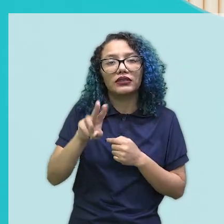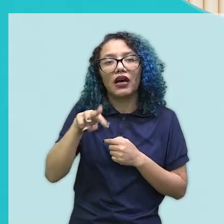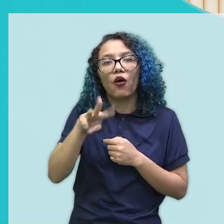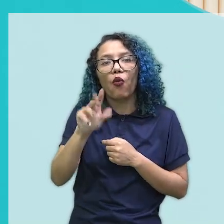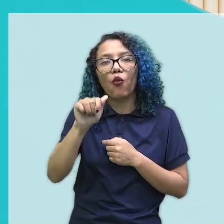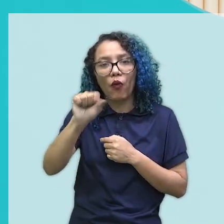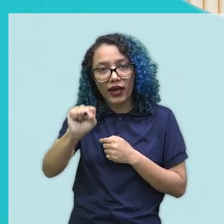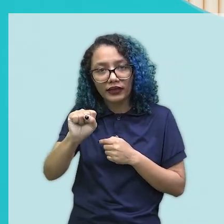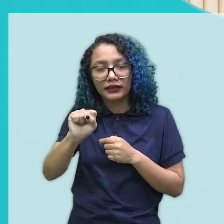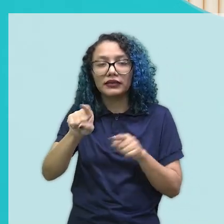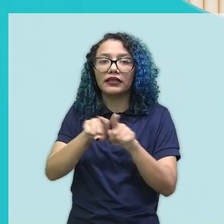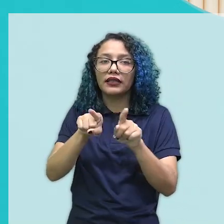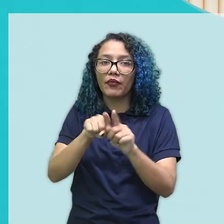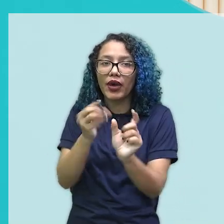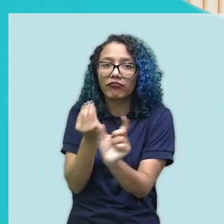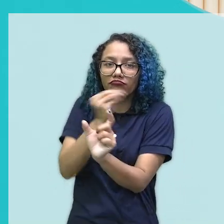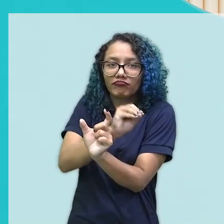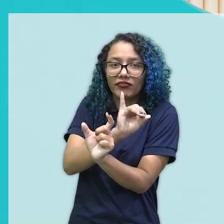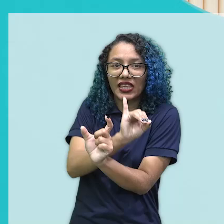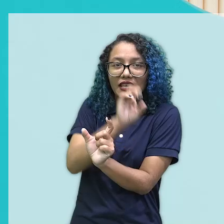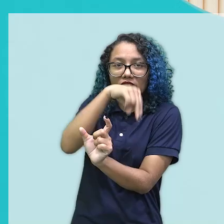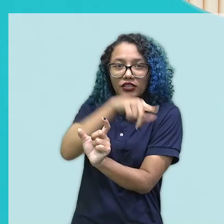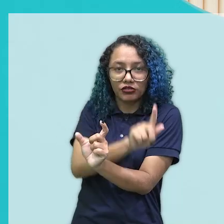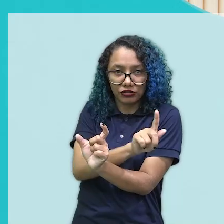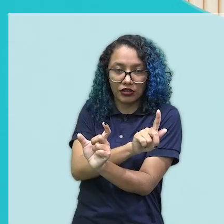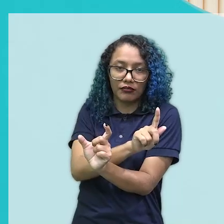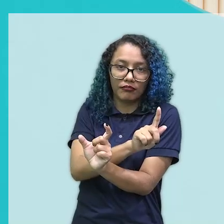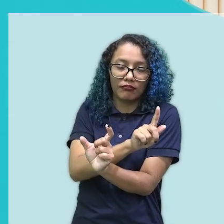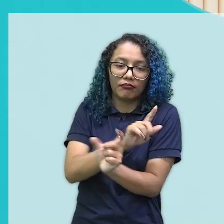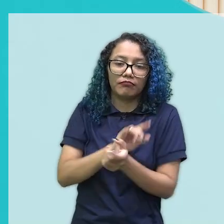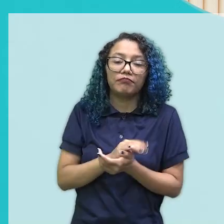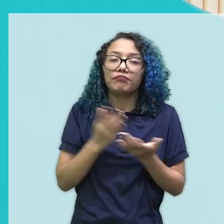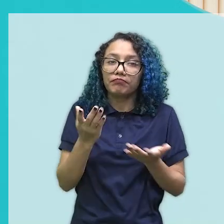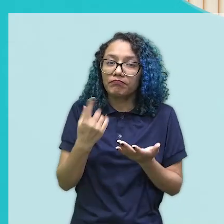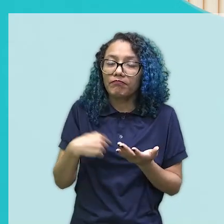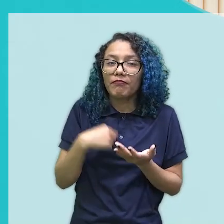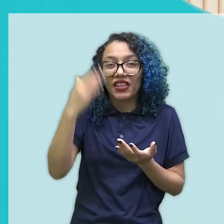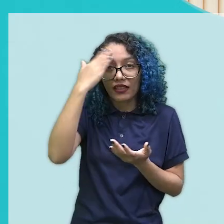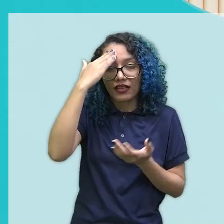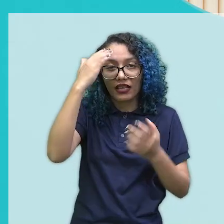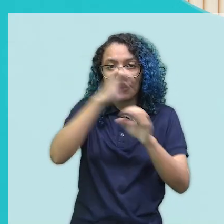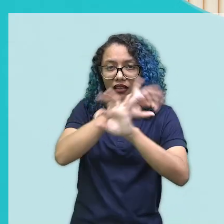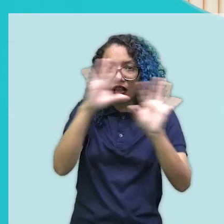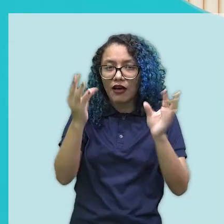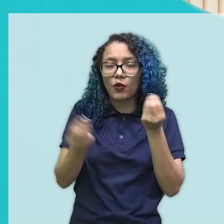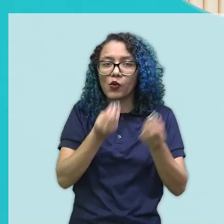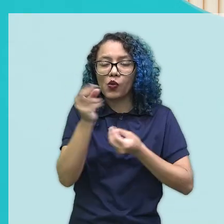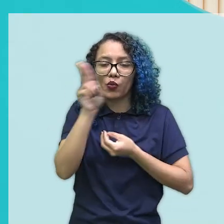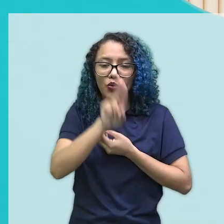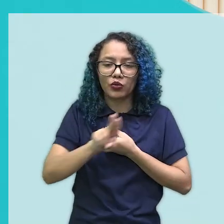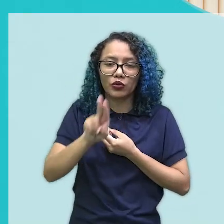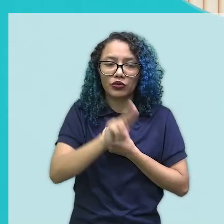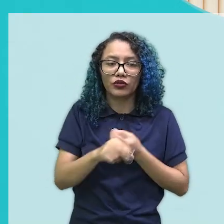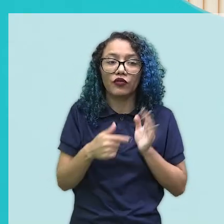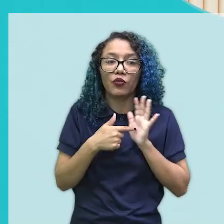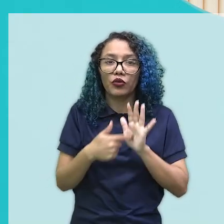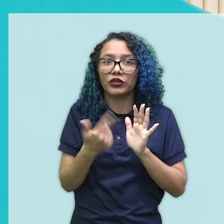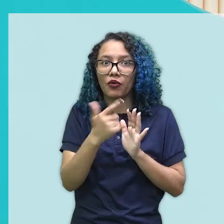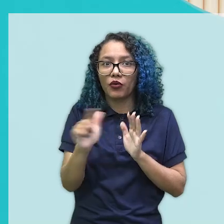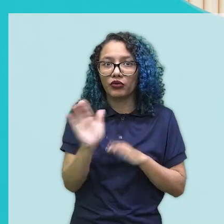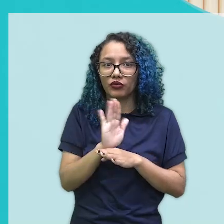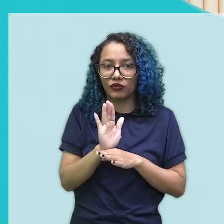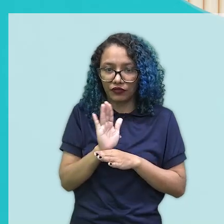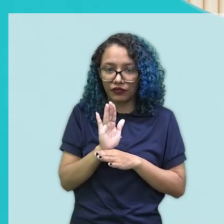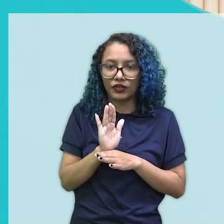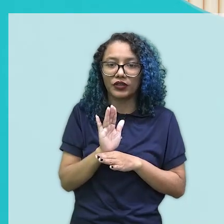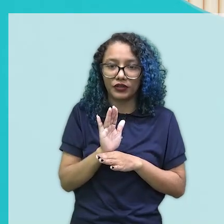verbo. Então, para a gente entender melhor sobre o uso do past contínuo, nós vamos ver aqui uma animação, um